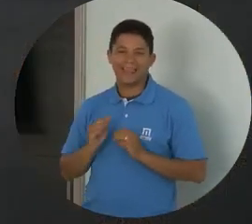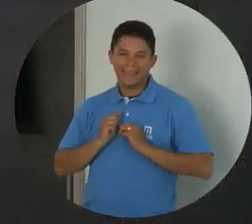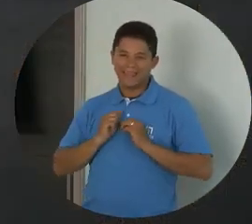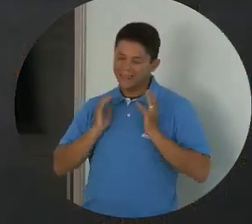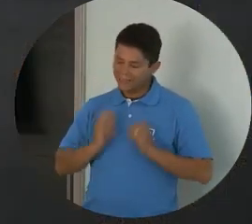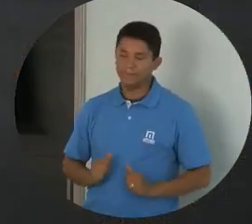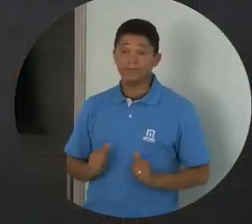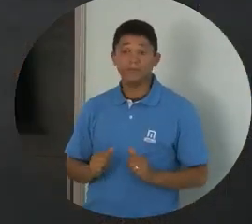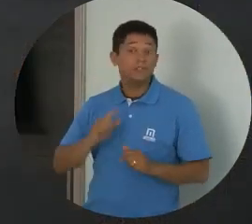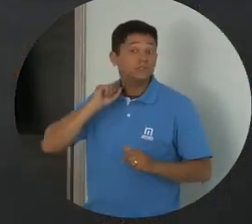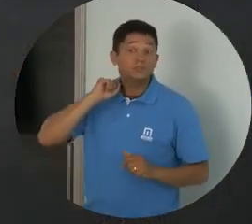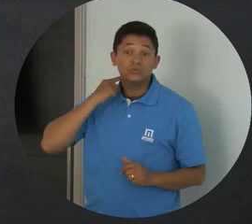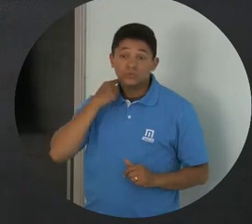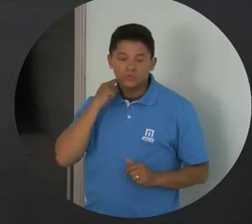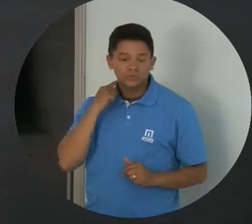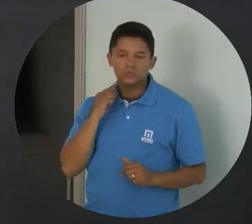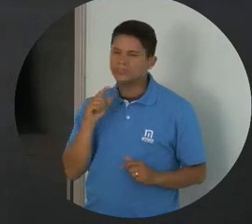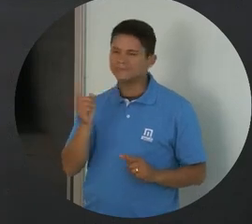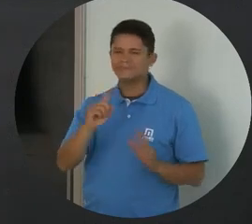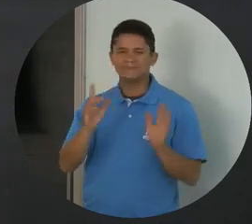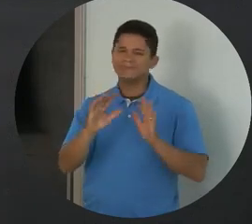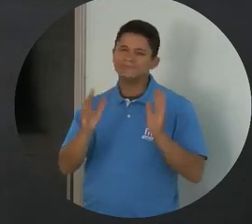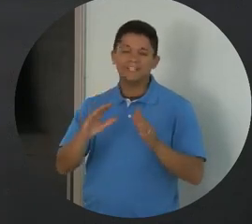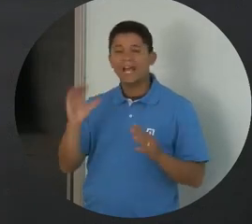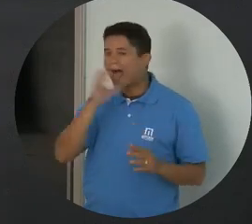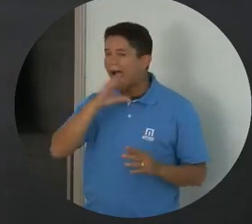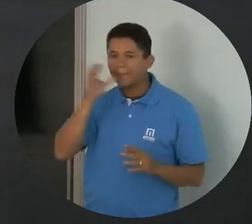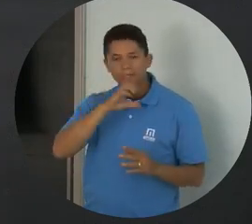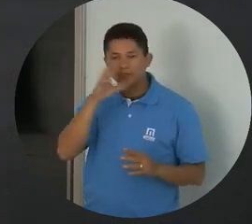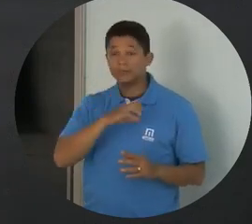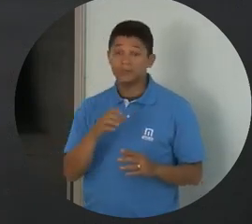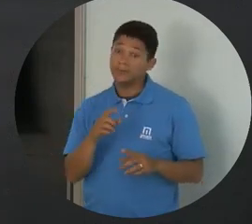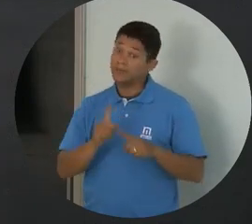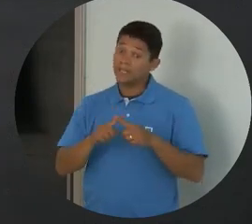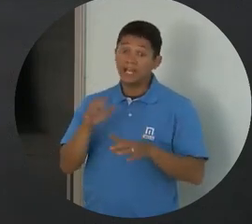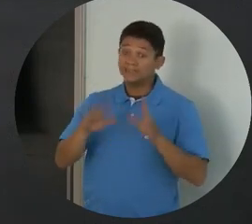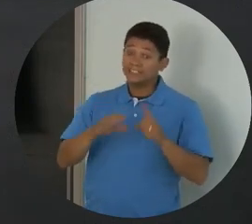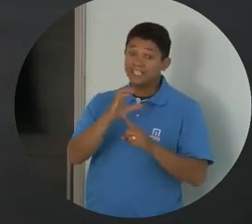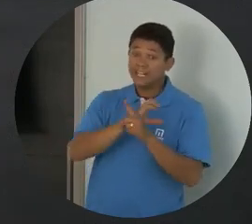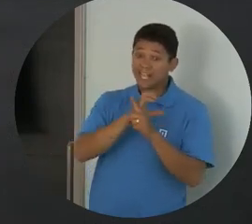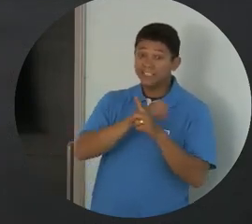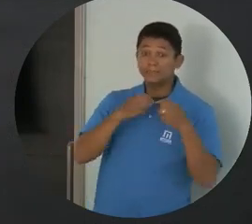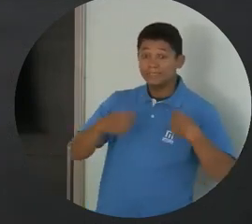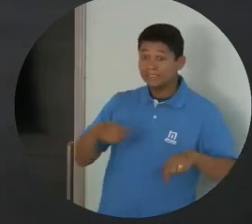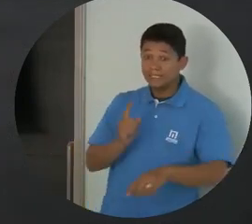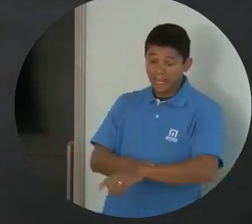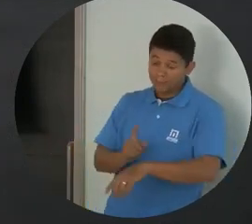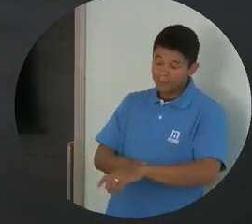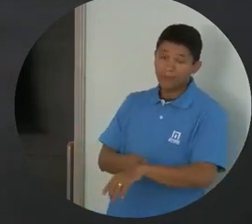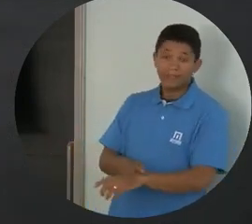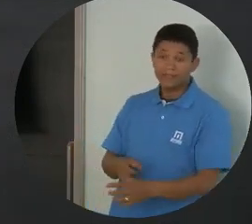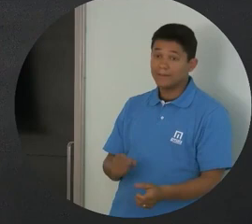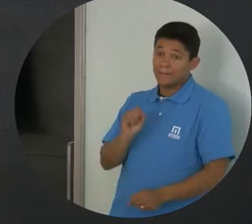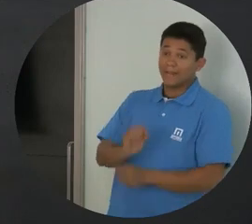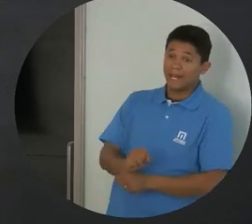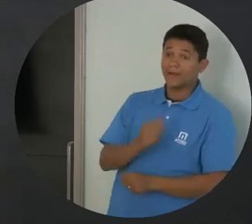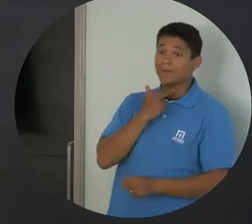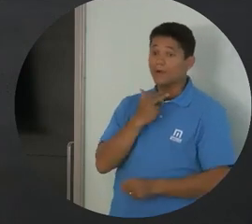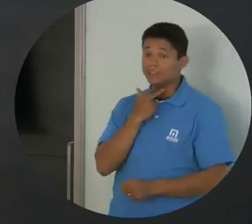sujeira. É uma solução rápida também para clientes que demandam bastante, que precisam de tempo, não pode ficar paralisado. Então, é uma